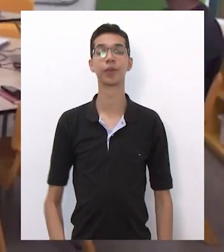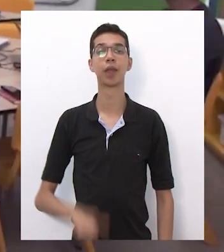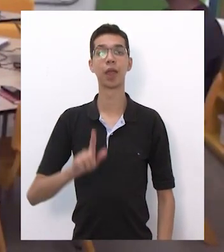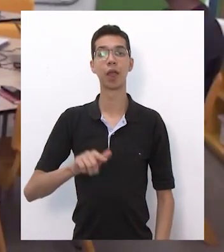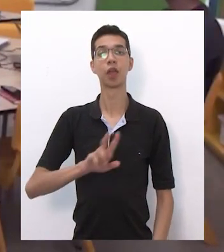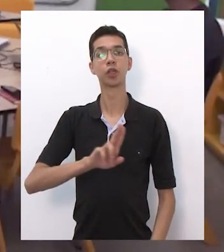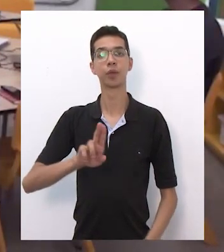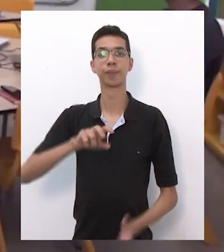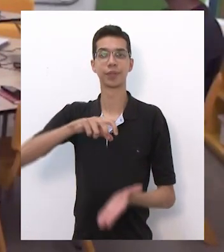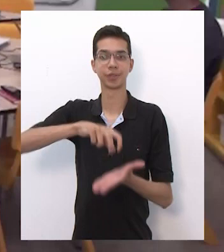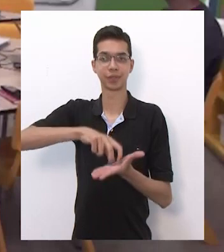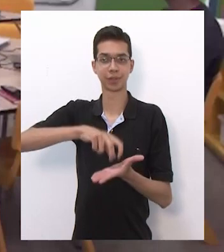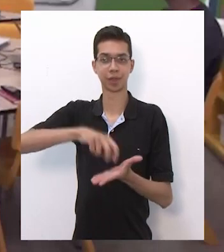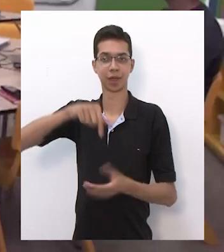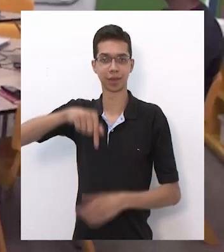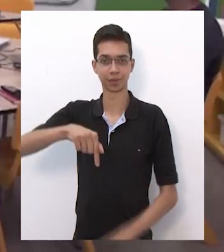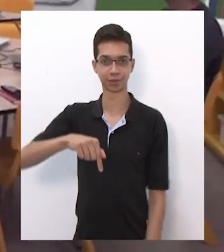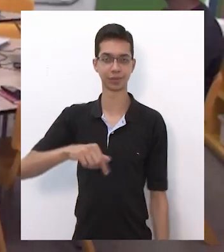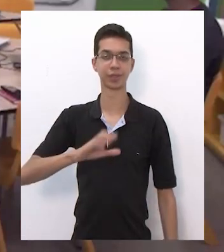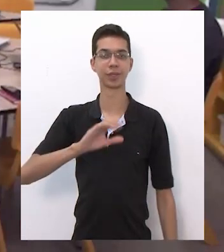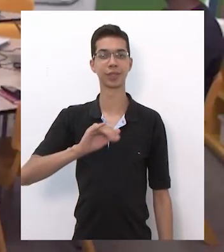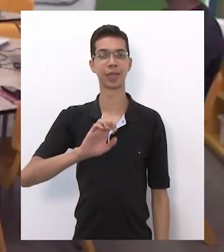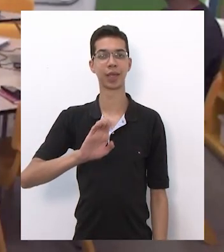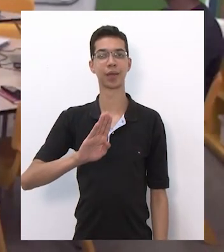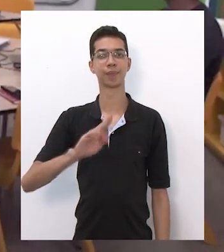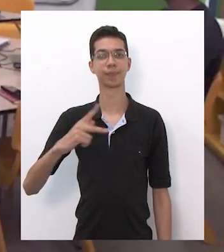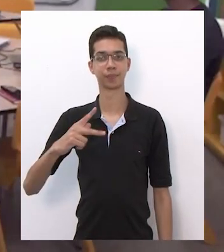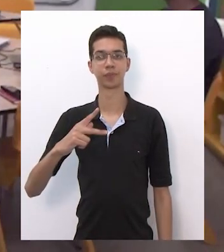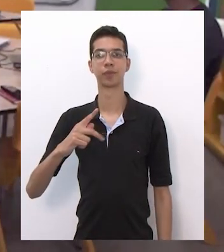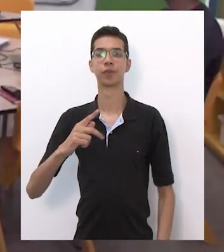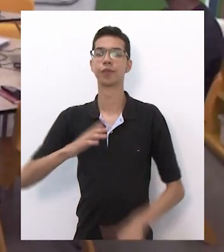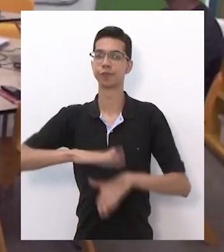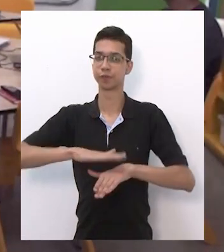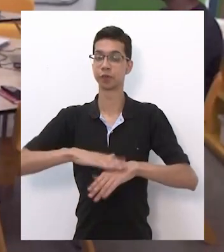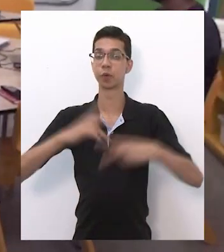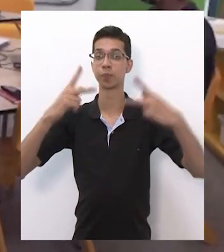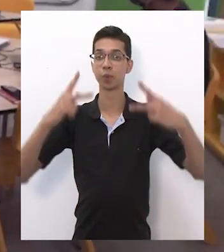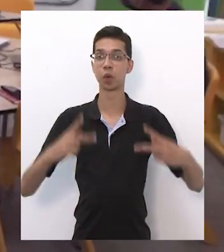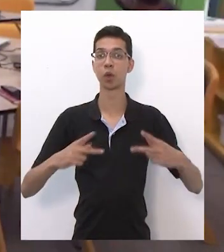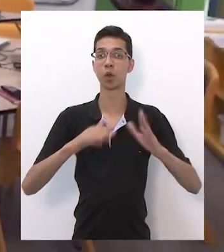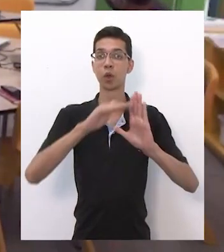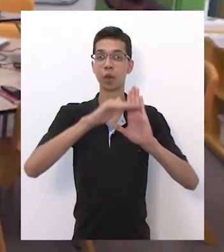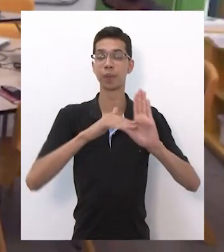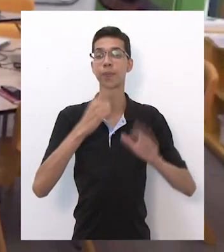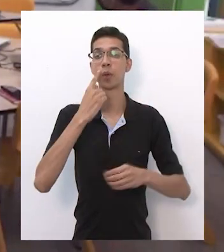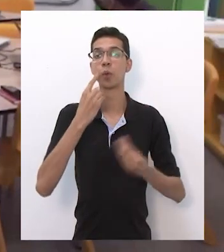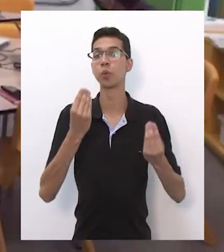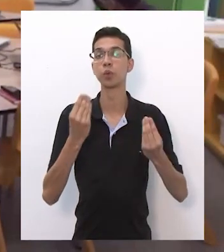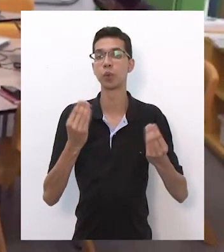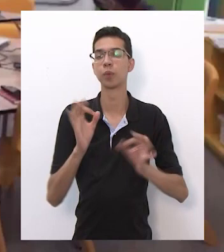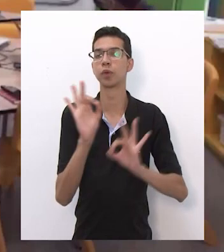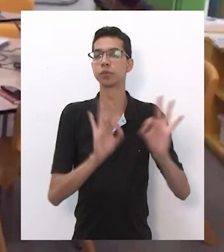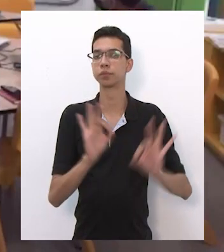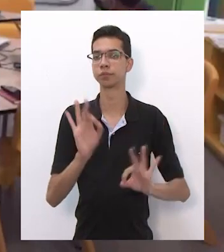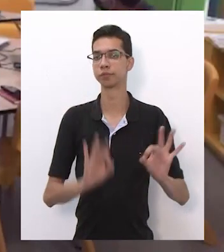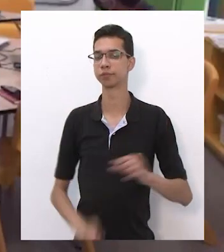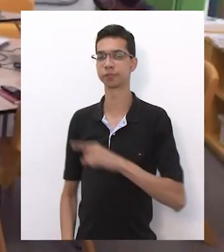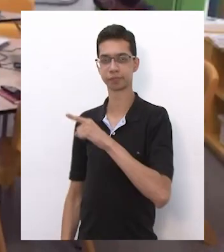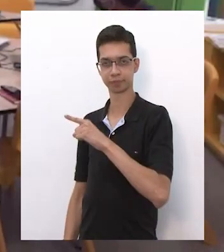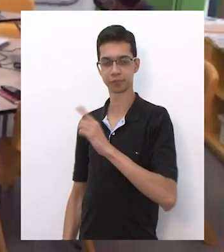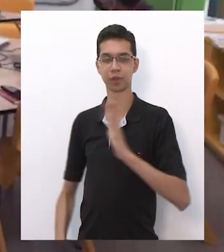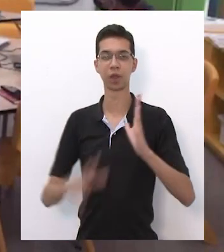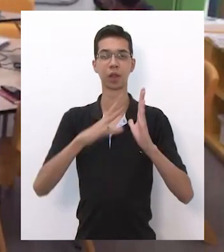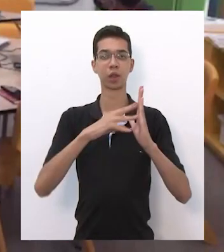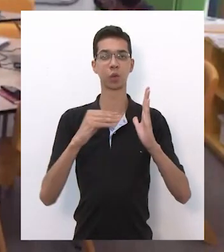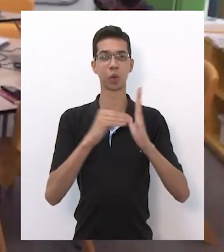aqui, aparecendo. Então, o que eu fiz? Eu entrei no programa dela, dá uma olhada na forma que que eu faço a programação, uma linguagem de